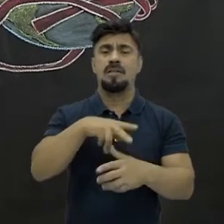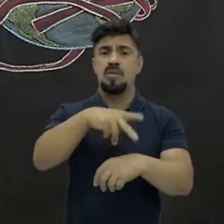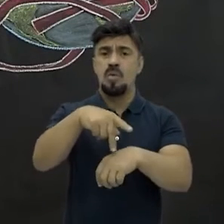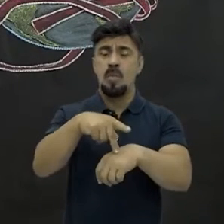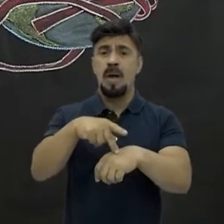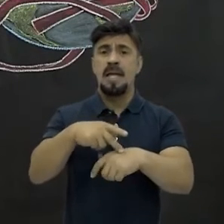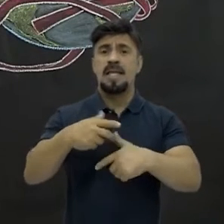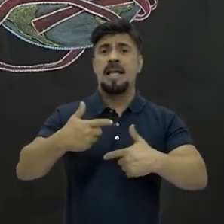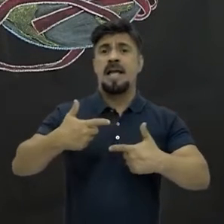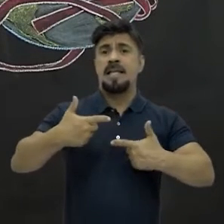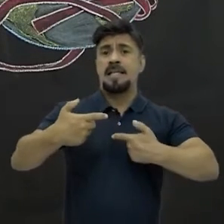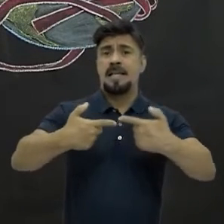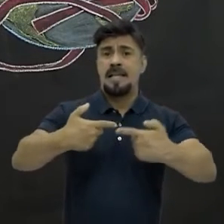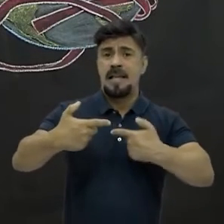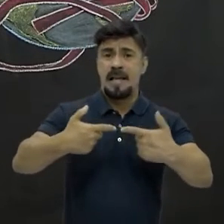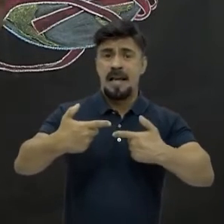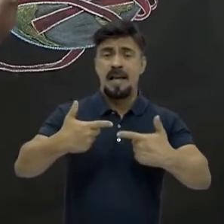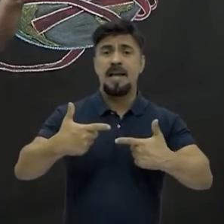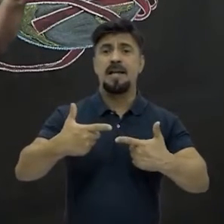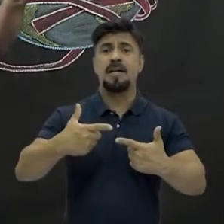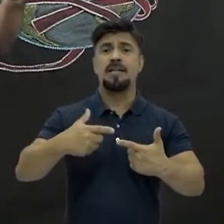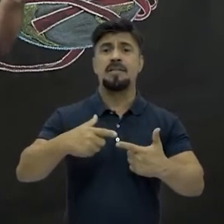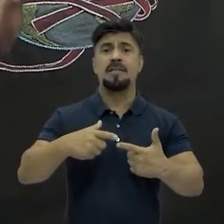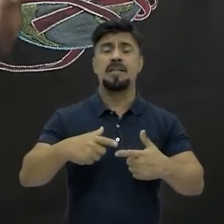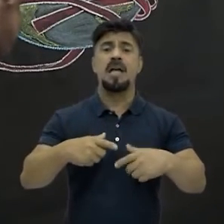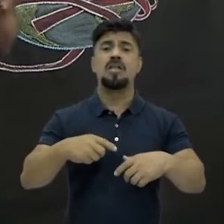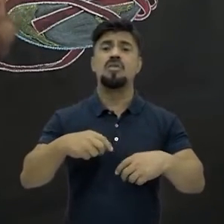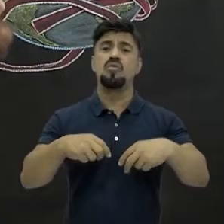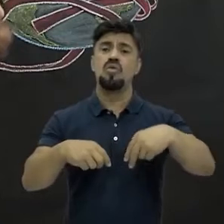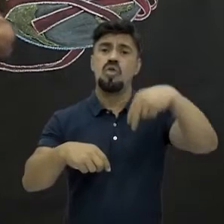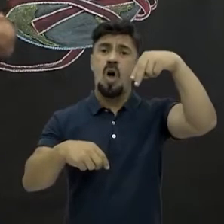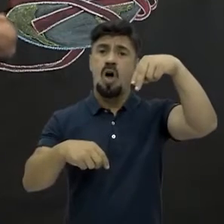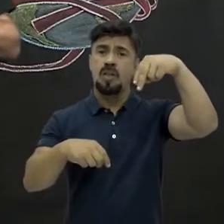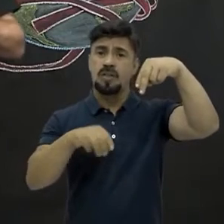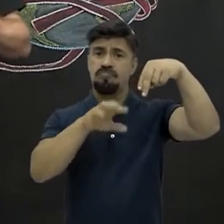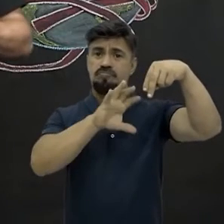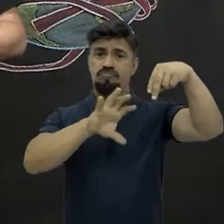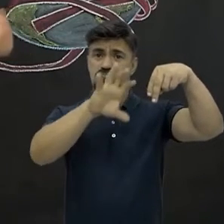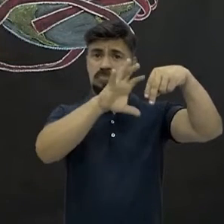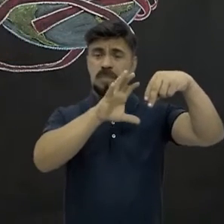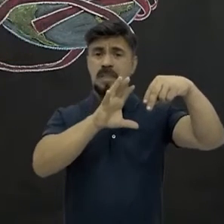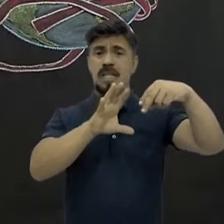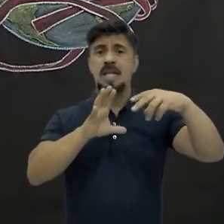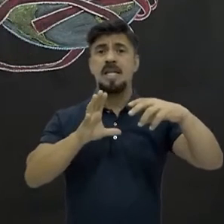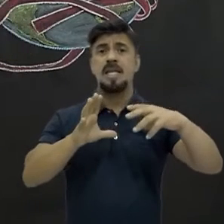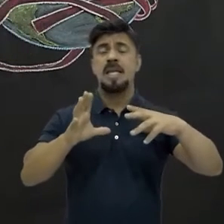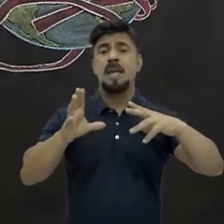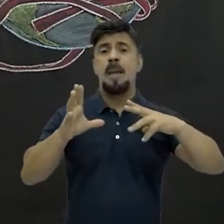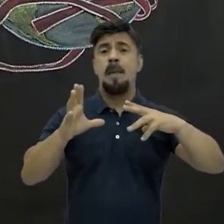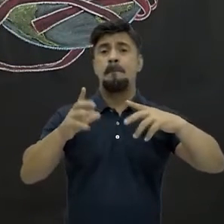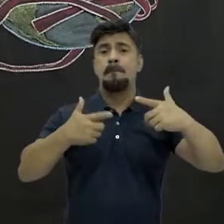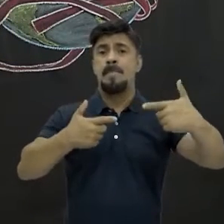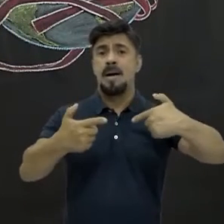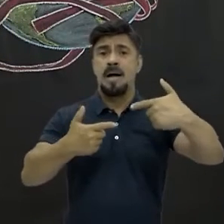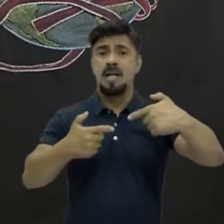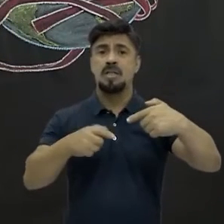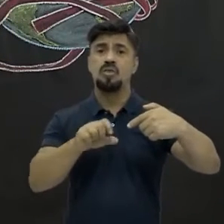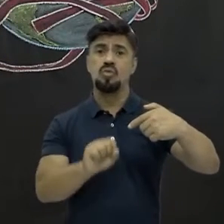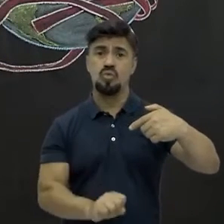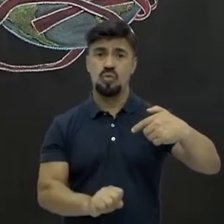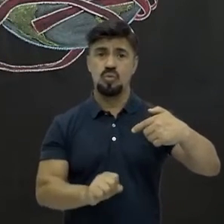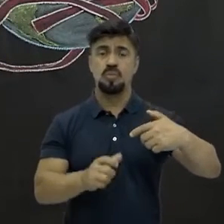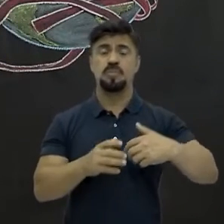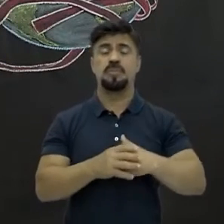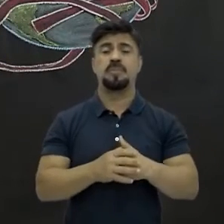Americana, onde as colônias do norte acabaram aí brigando com as colônias do sul. E,